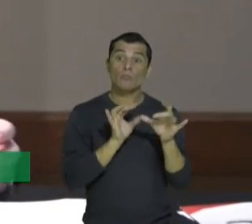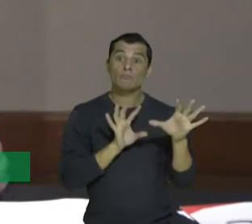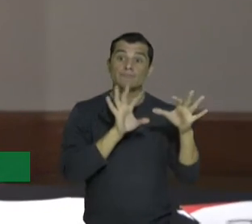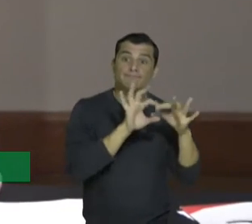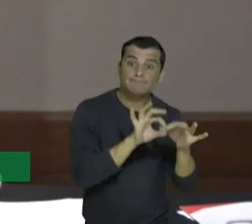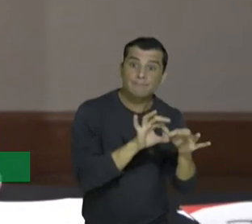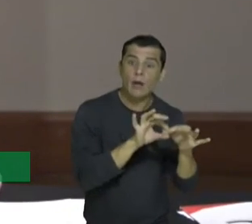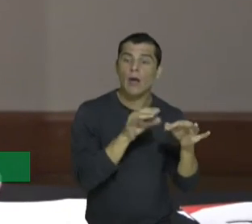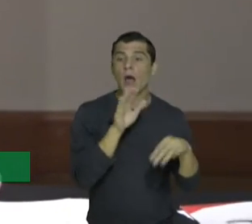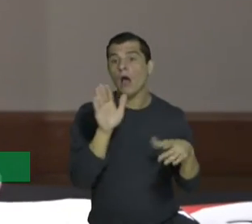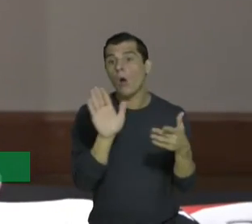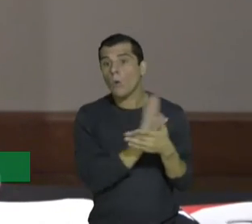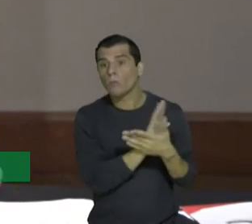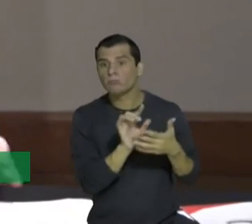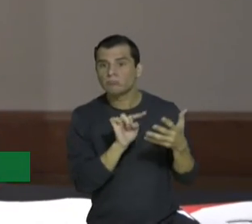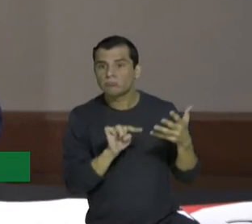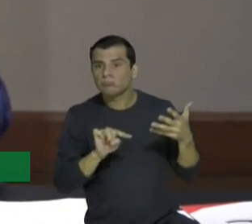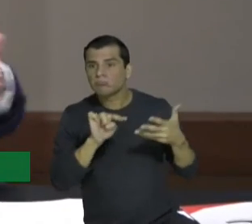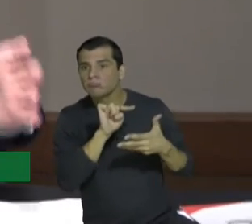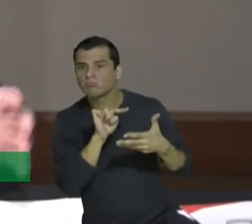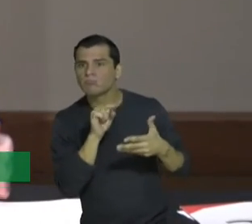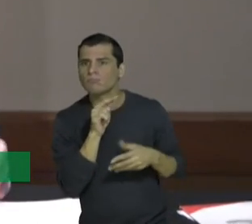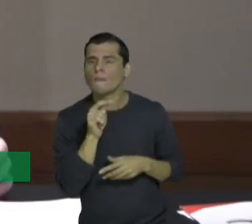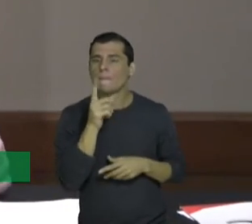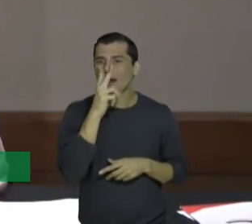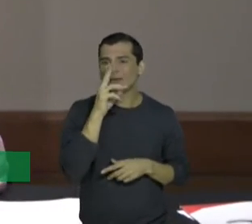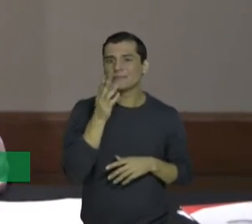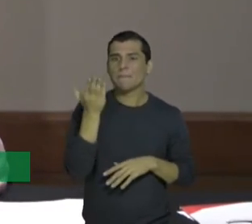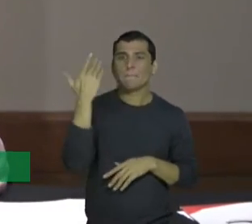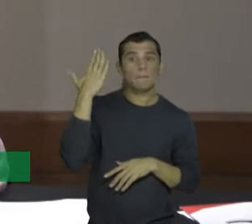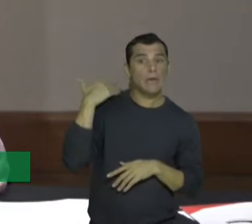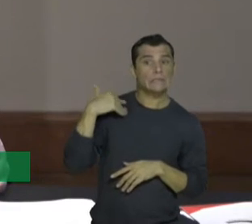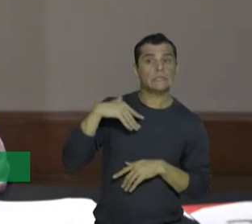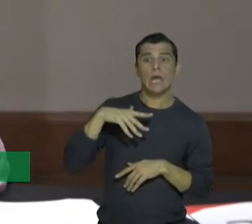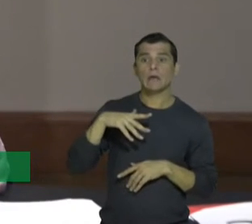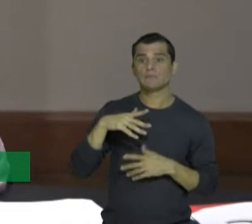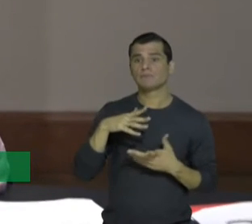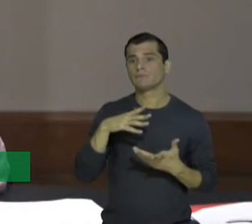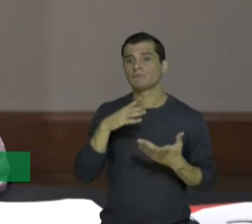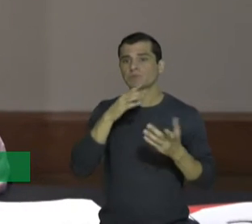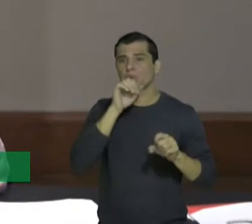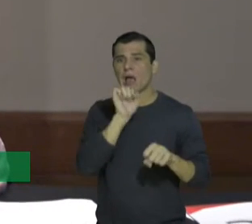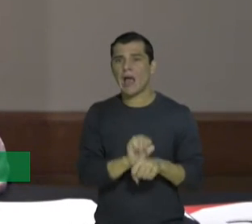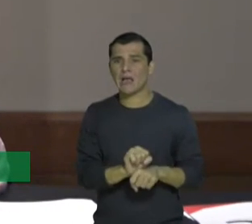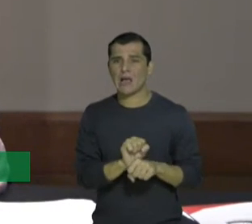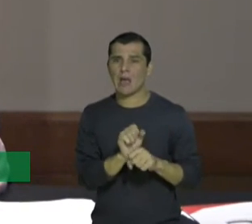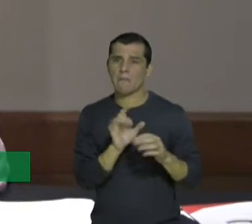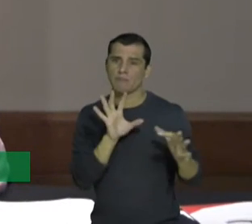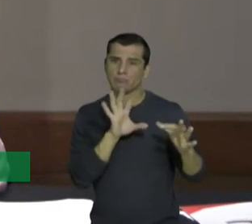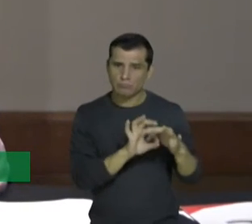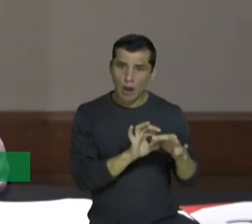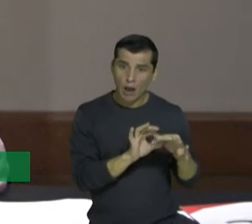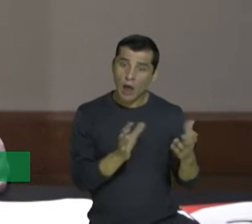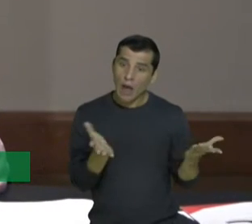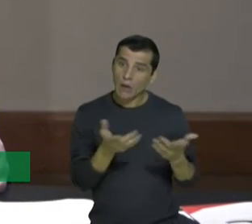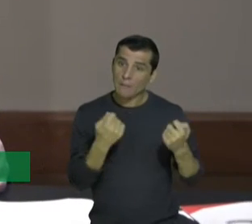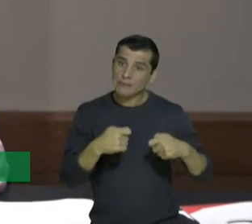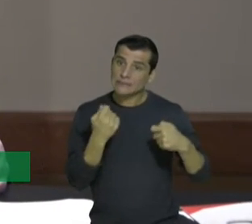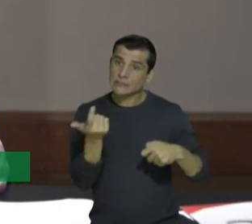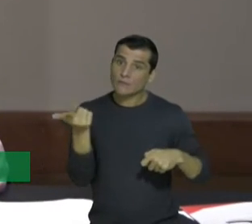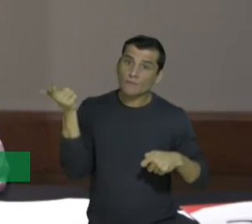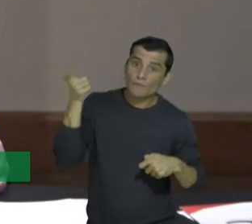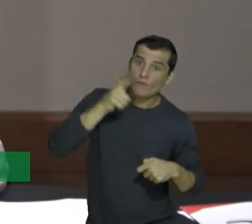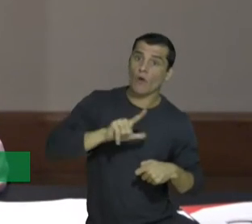foram eh que foram rompidos ou onde onde não há algum tipo de eh convergência e de alguma forma